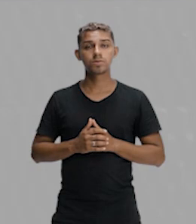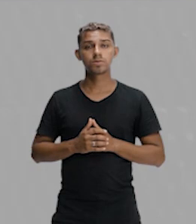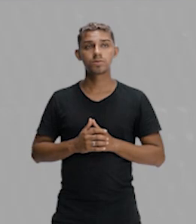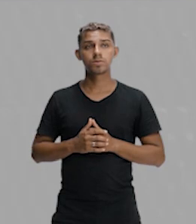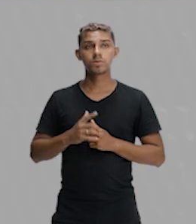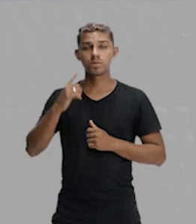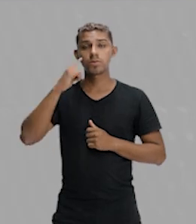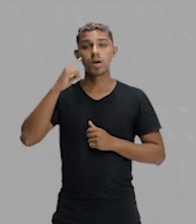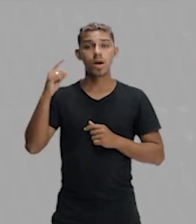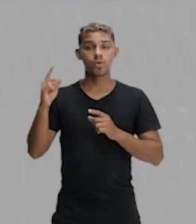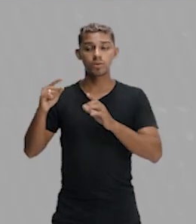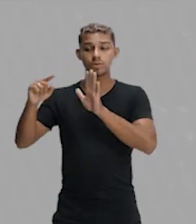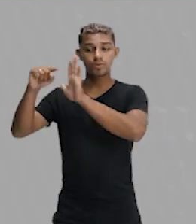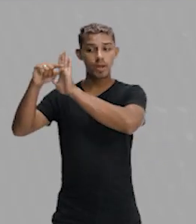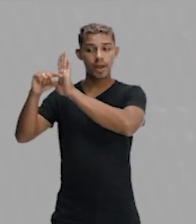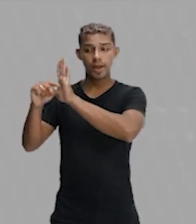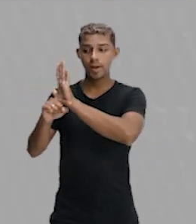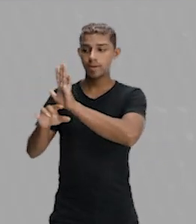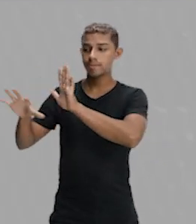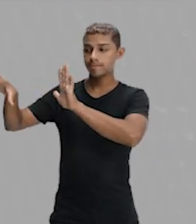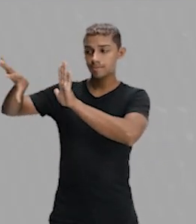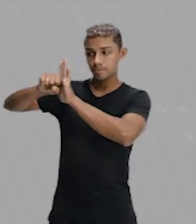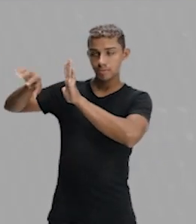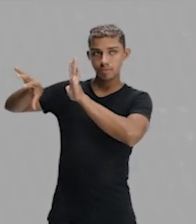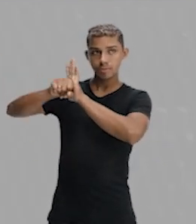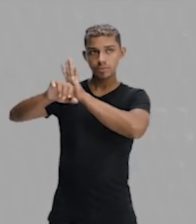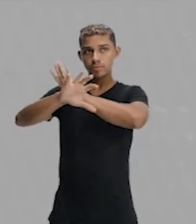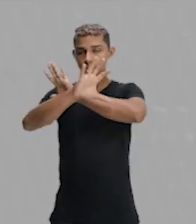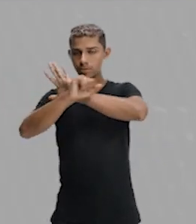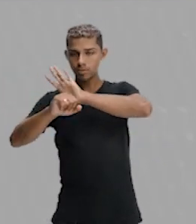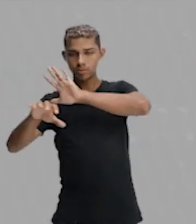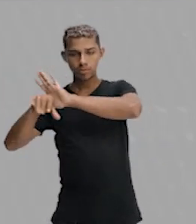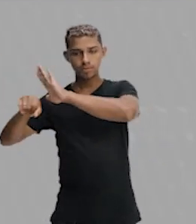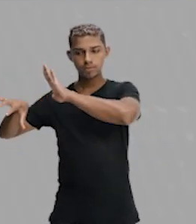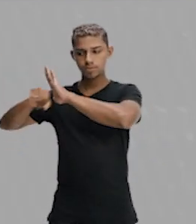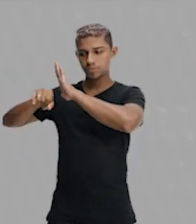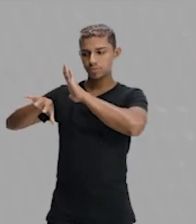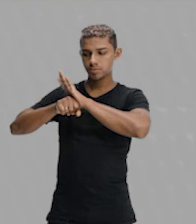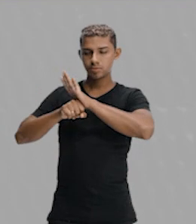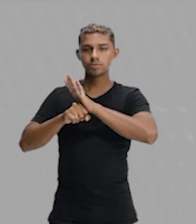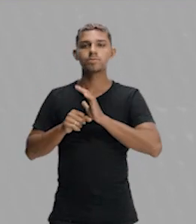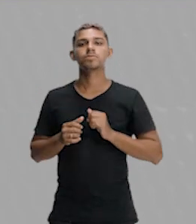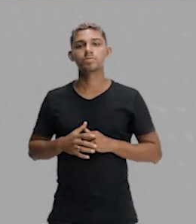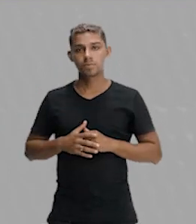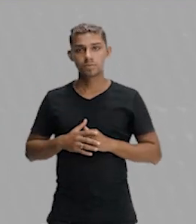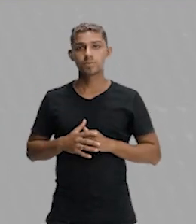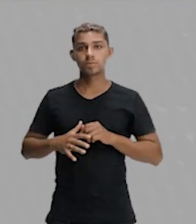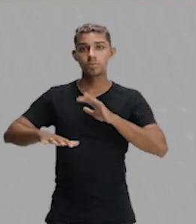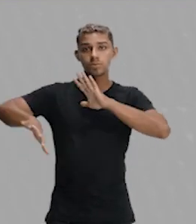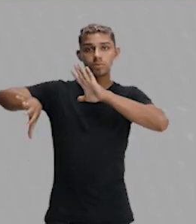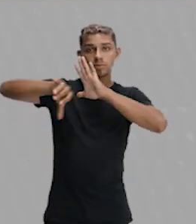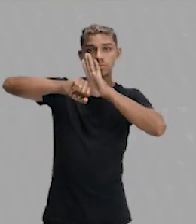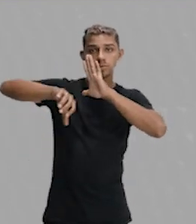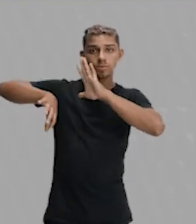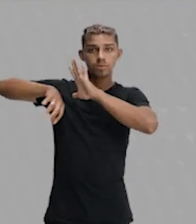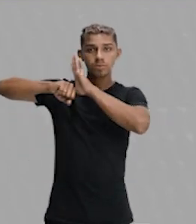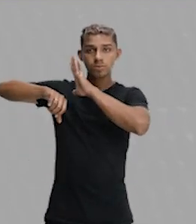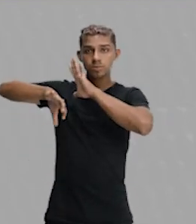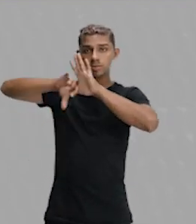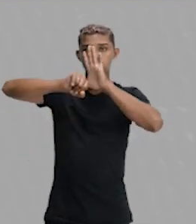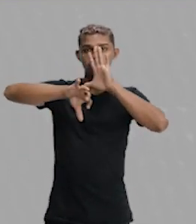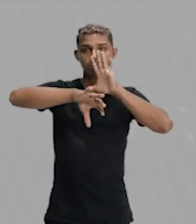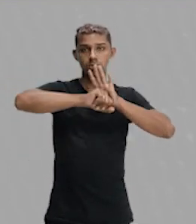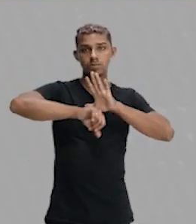vai chegar. Ó. A negativa tem, né, a propriedade de aproximação dessas